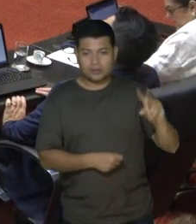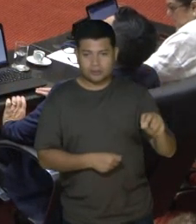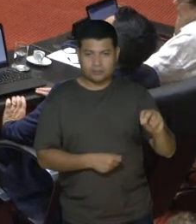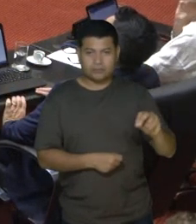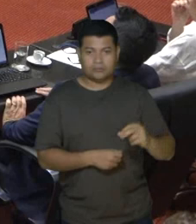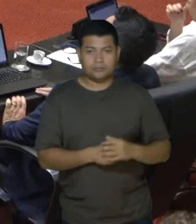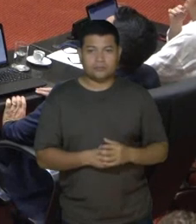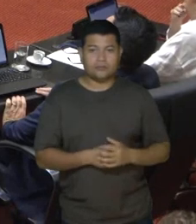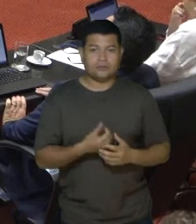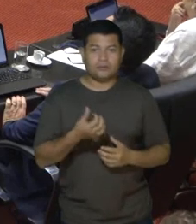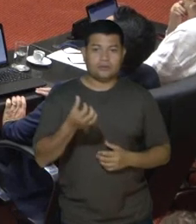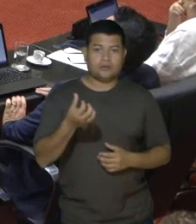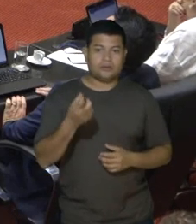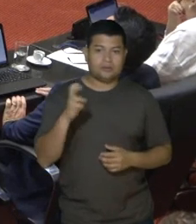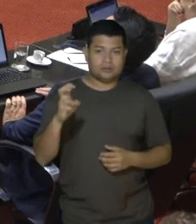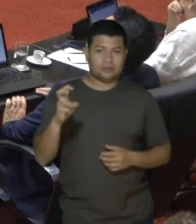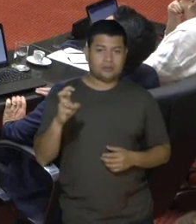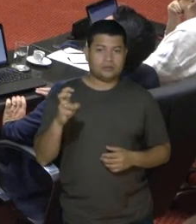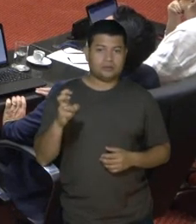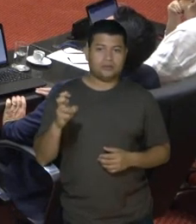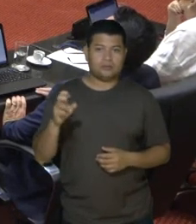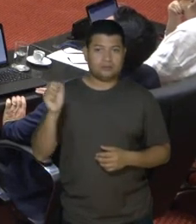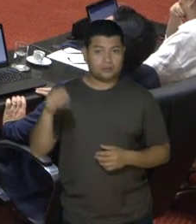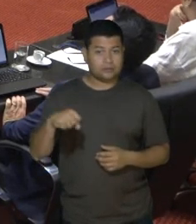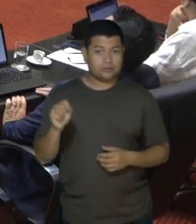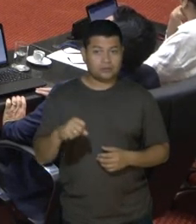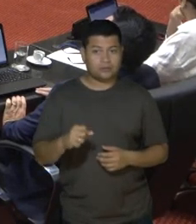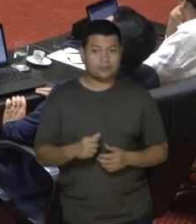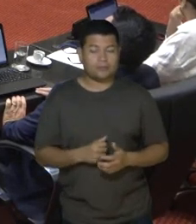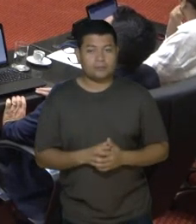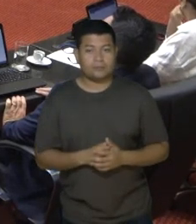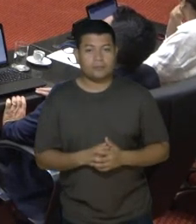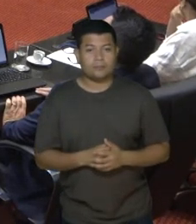não, 5 votos sim.